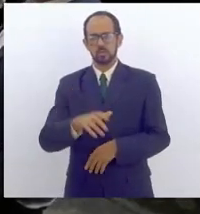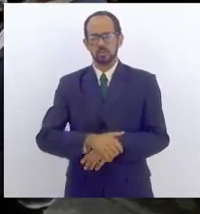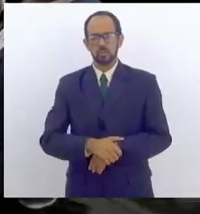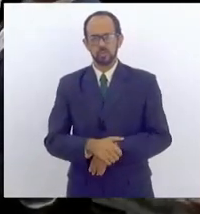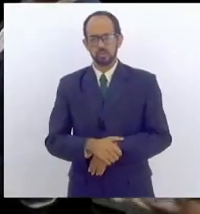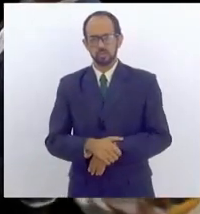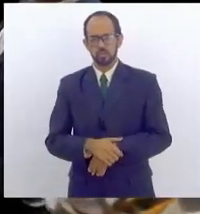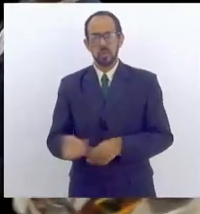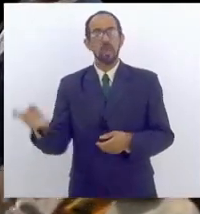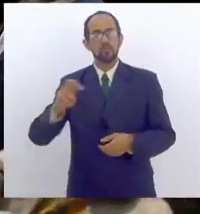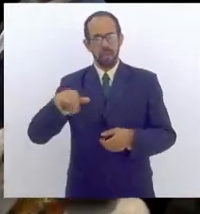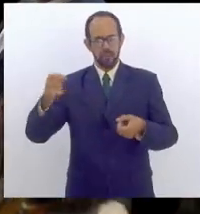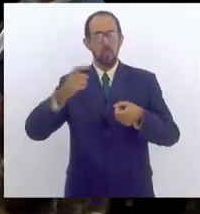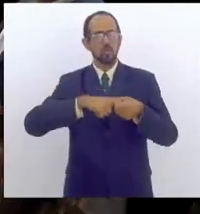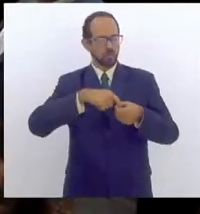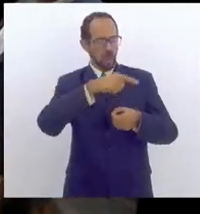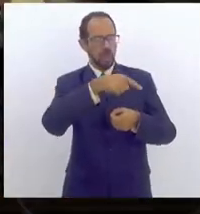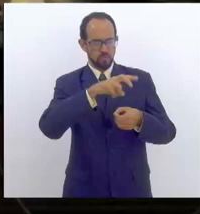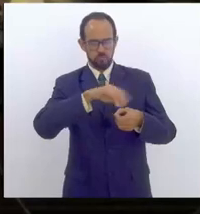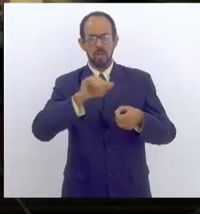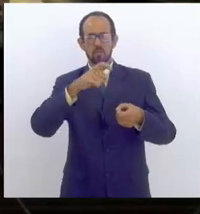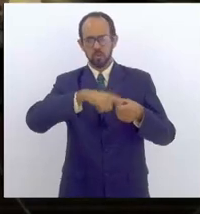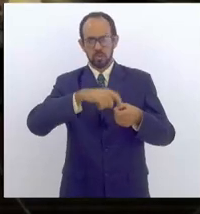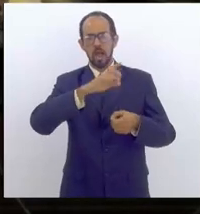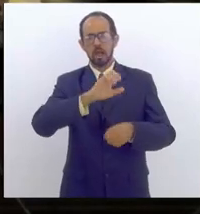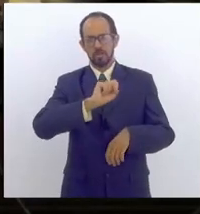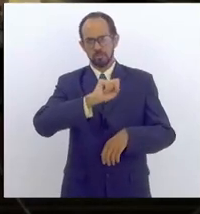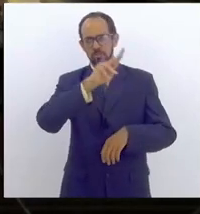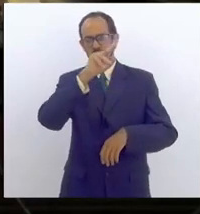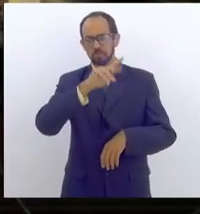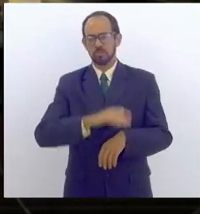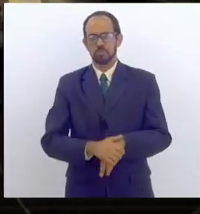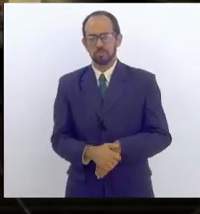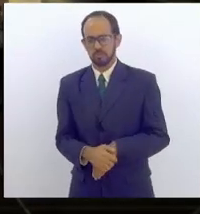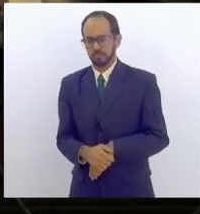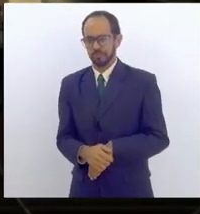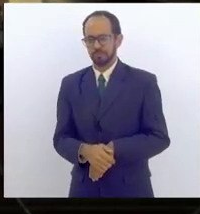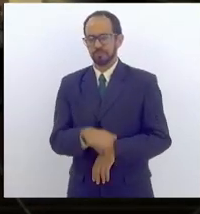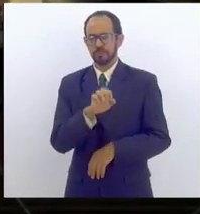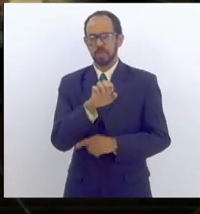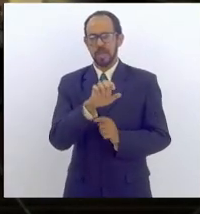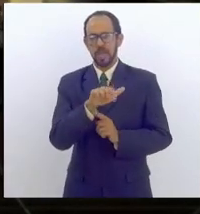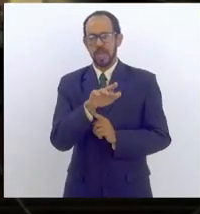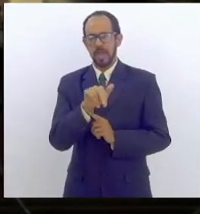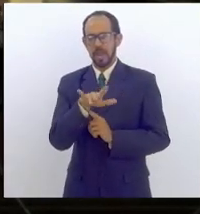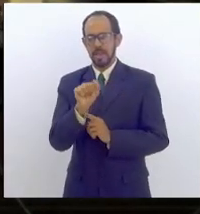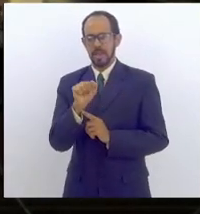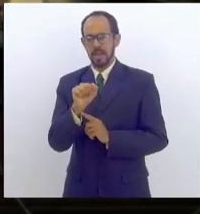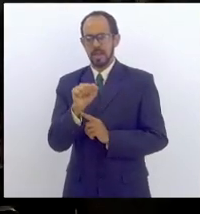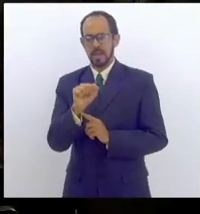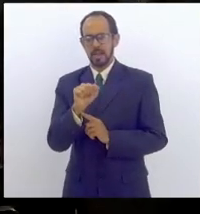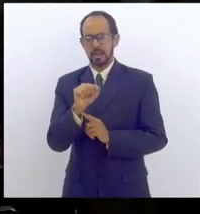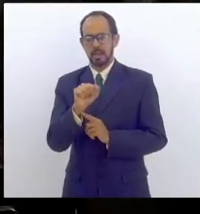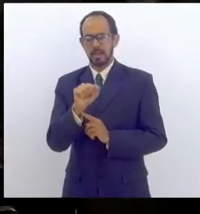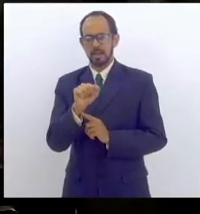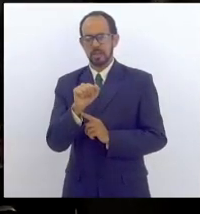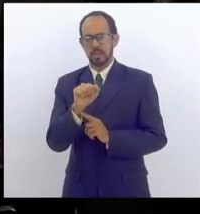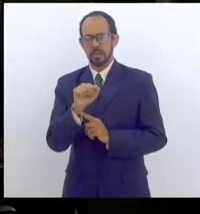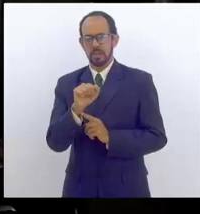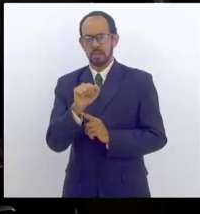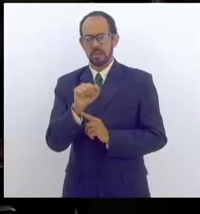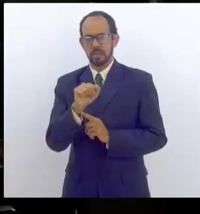Está voltando, voltando. Vou botar um V, voltando. Élica Takimoto. Dani está